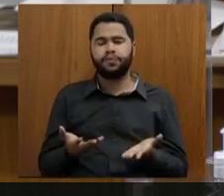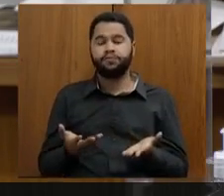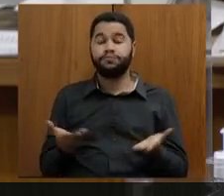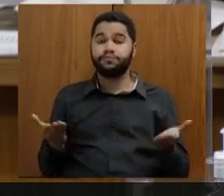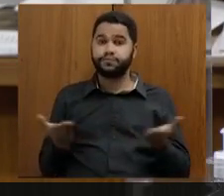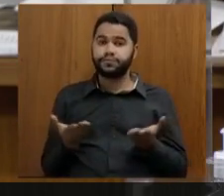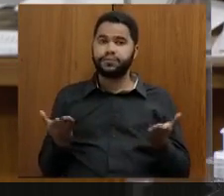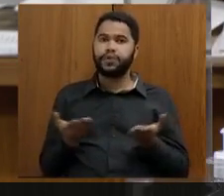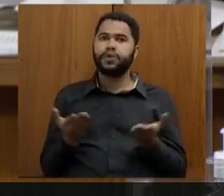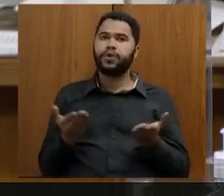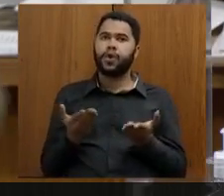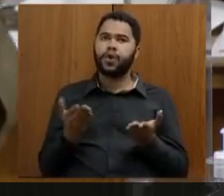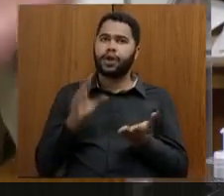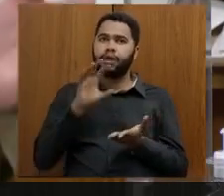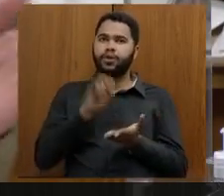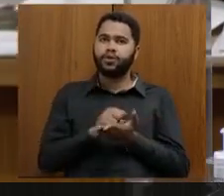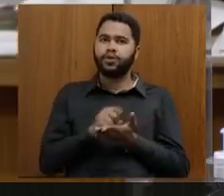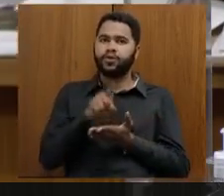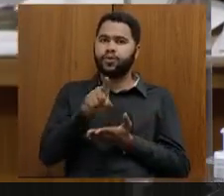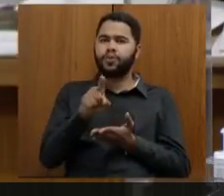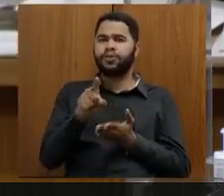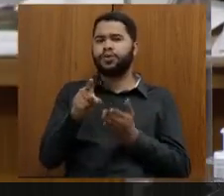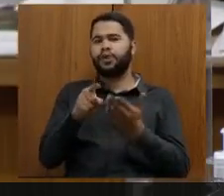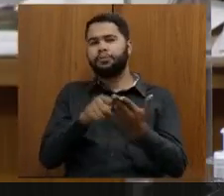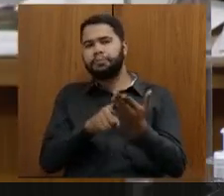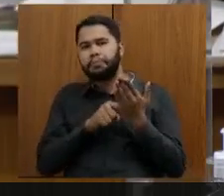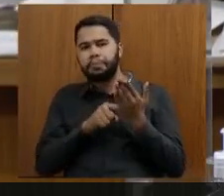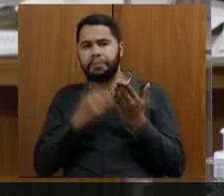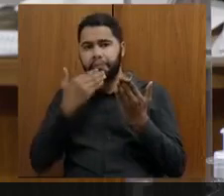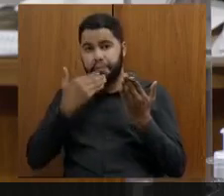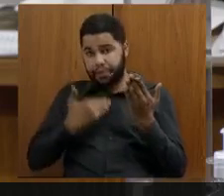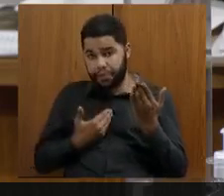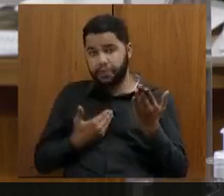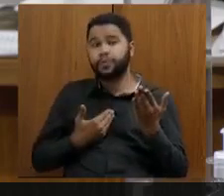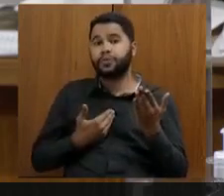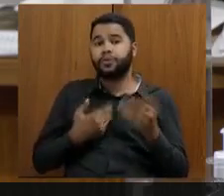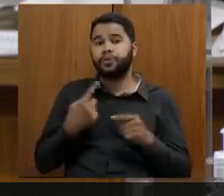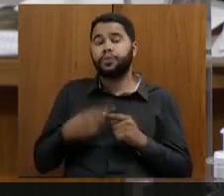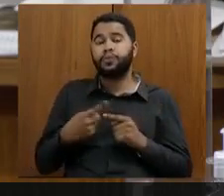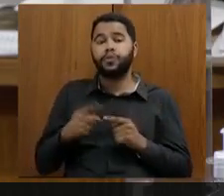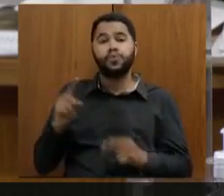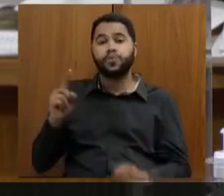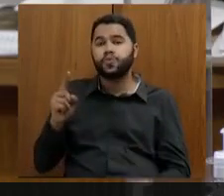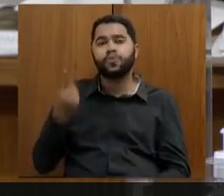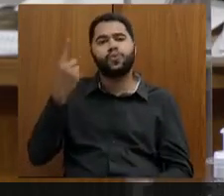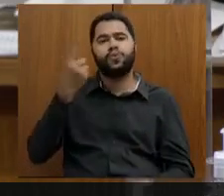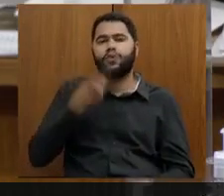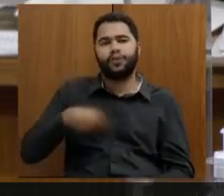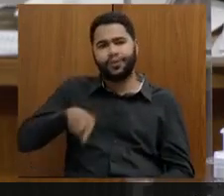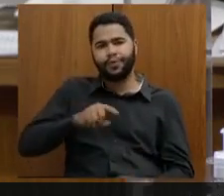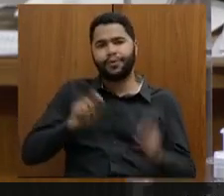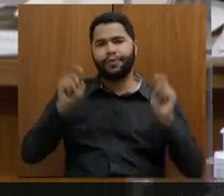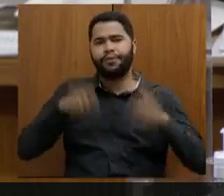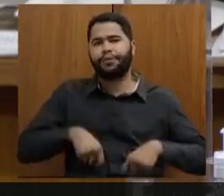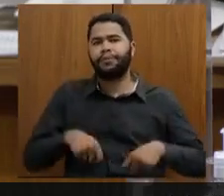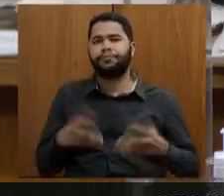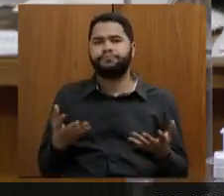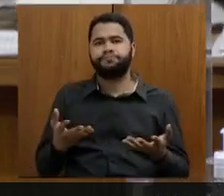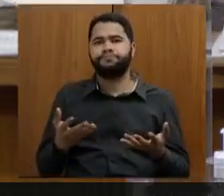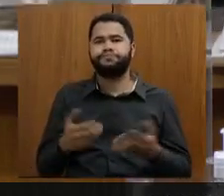nesse momento a gente registra quanto os senhores leva lá algum pedido é porque a única forma que nós temos